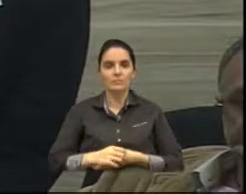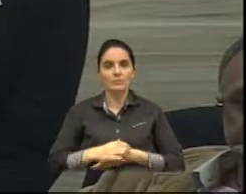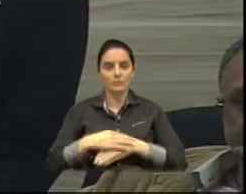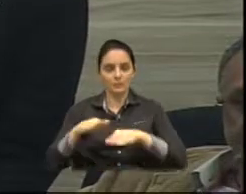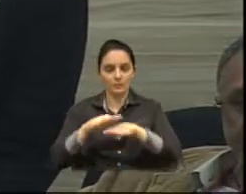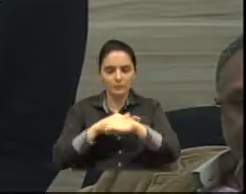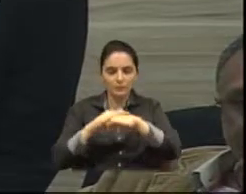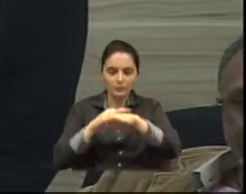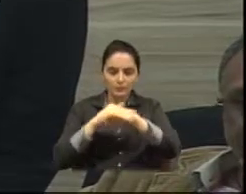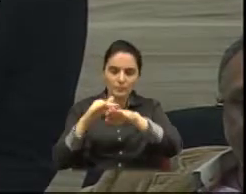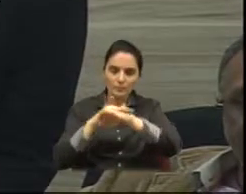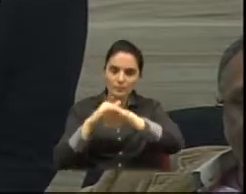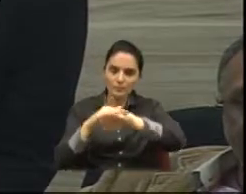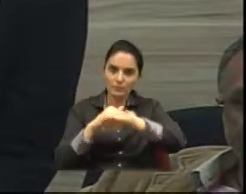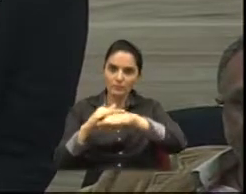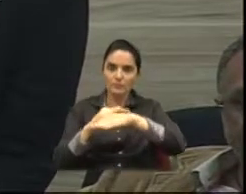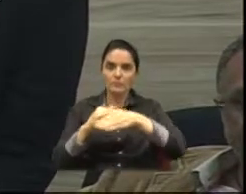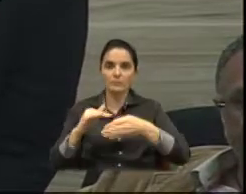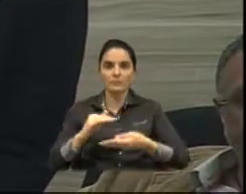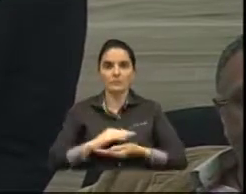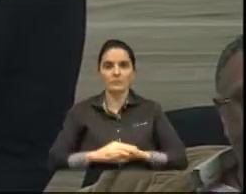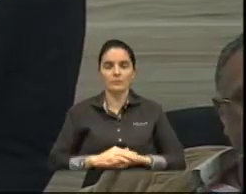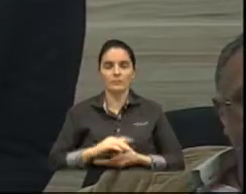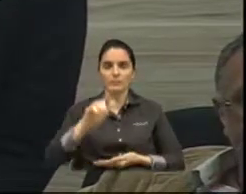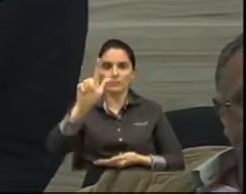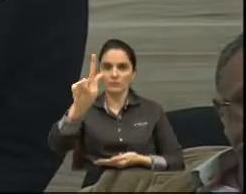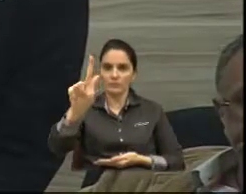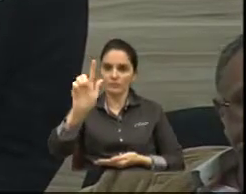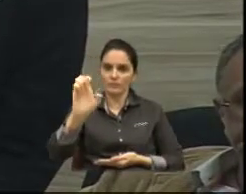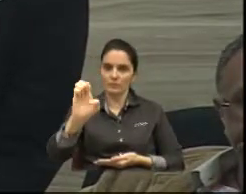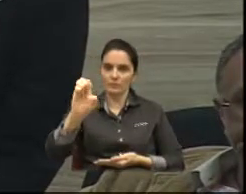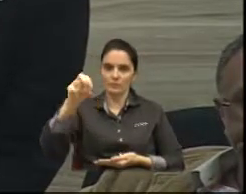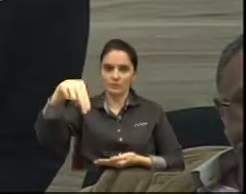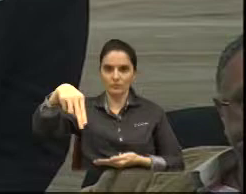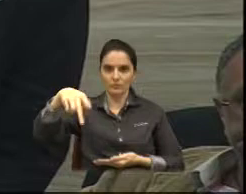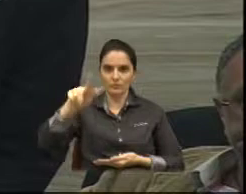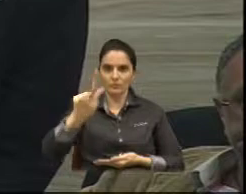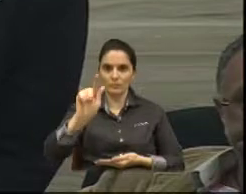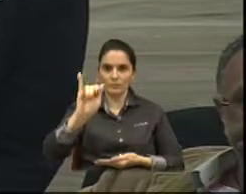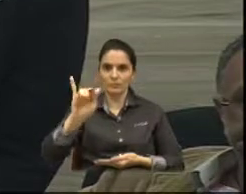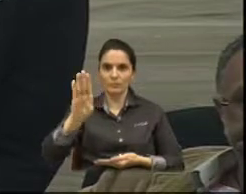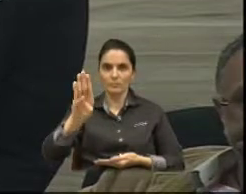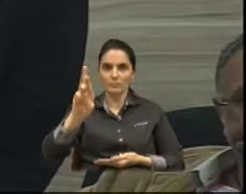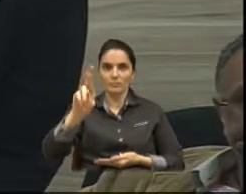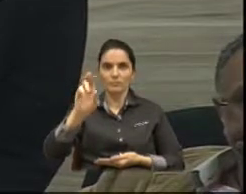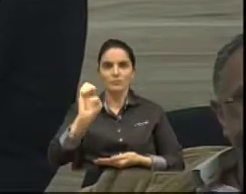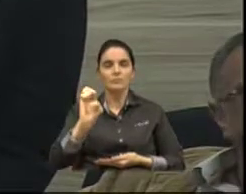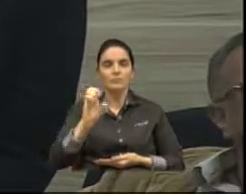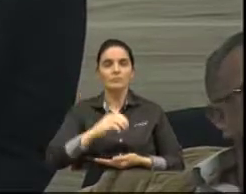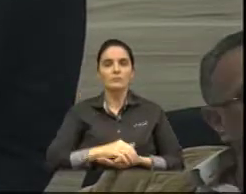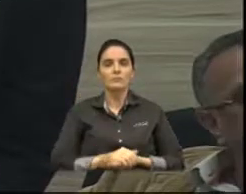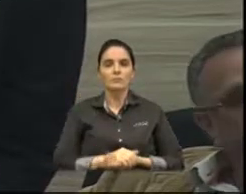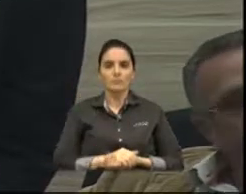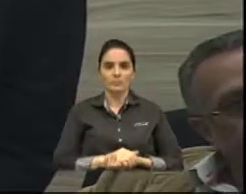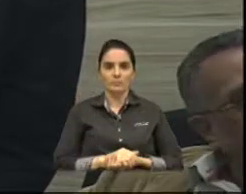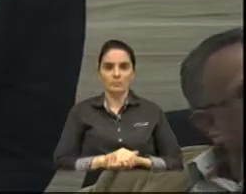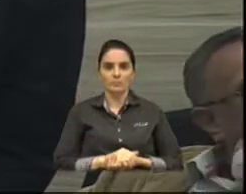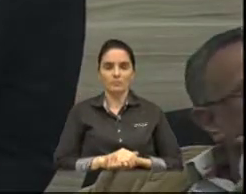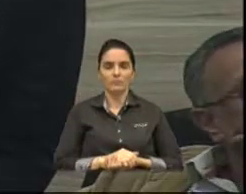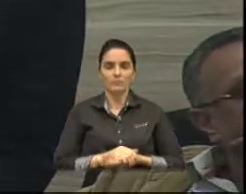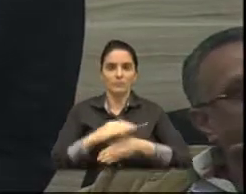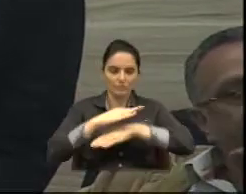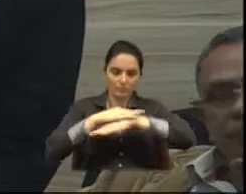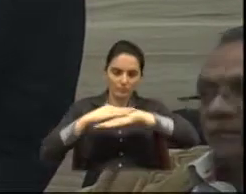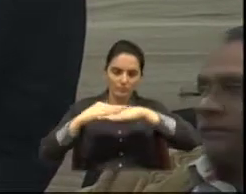da ciência. Então, é um parabéns da Câmara Municipal, mesmo que elas não